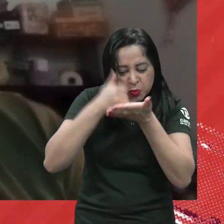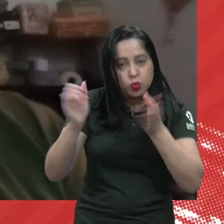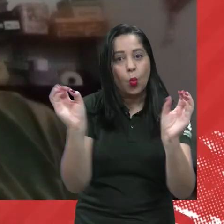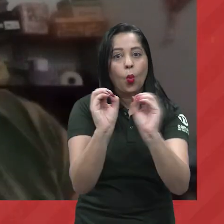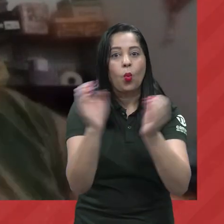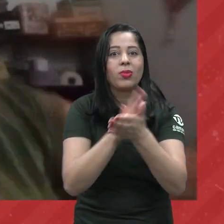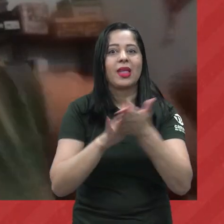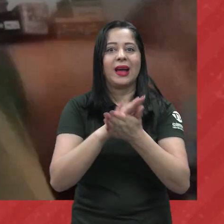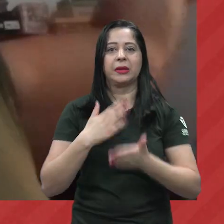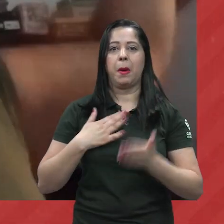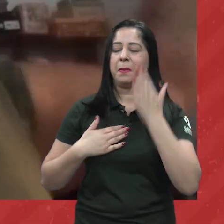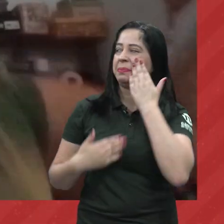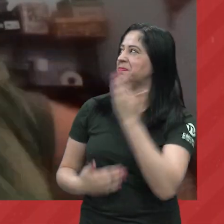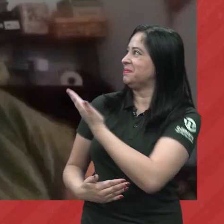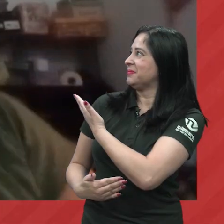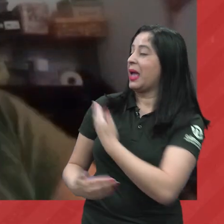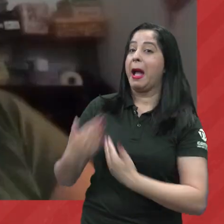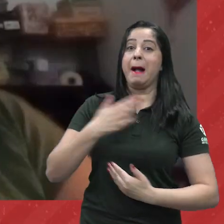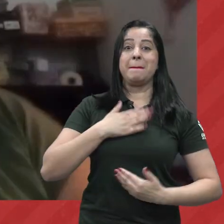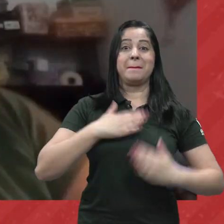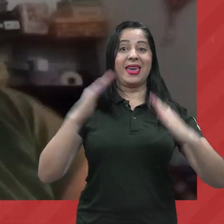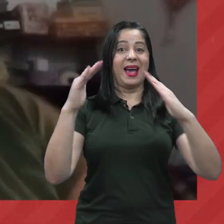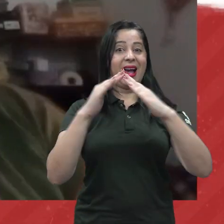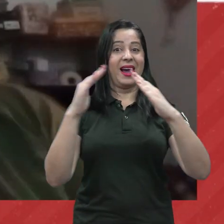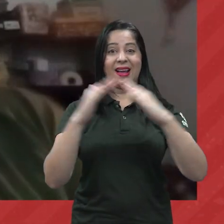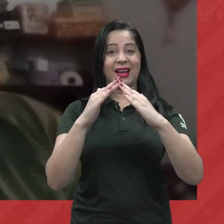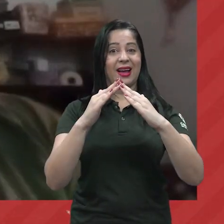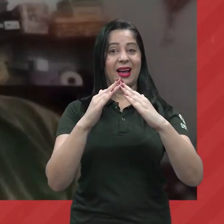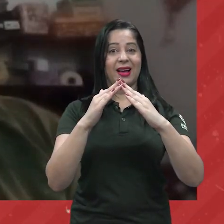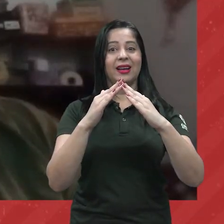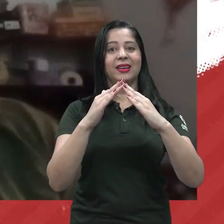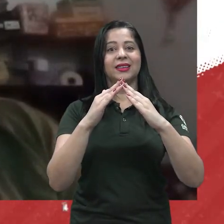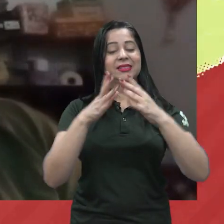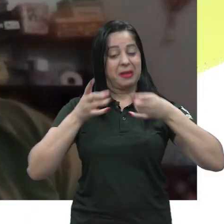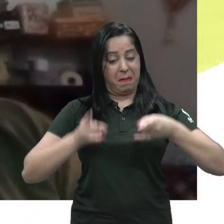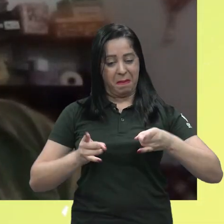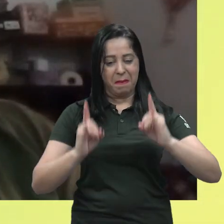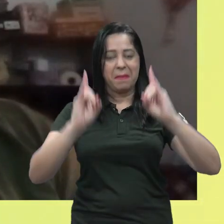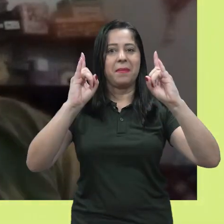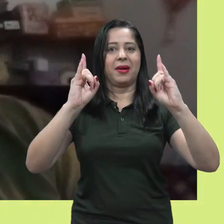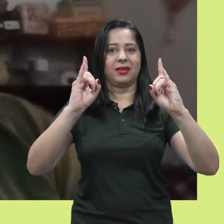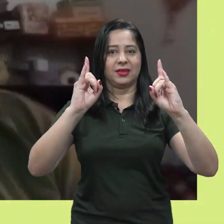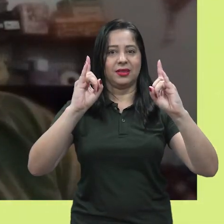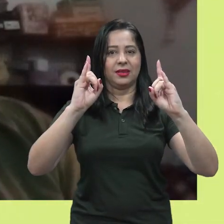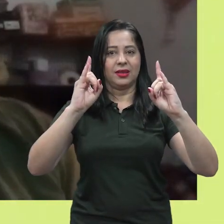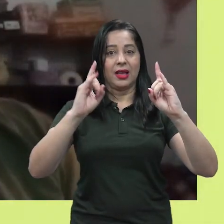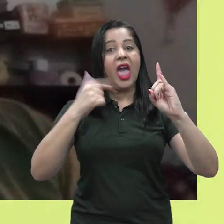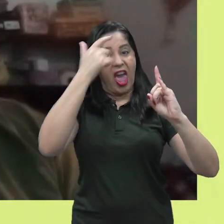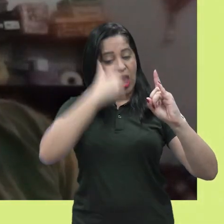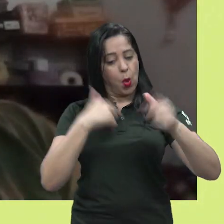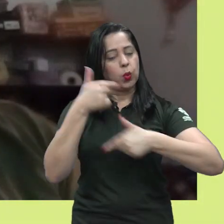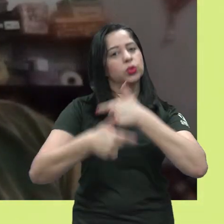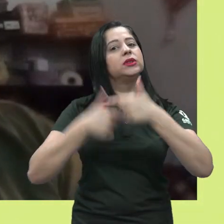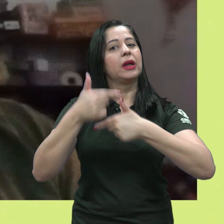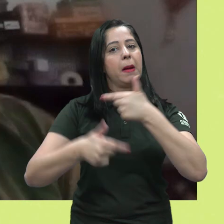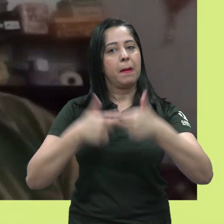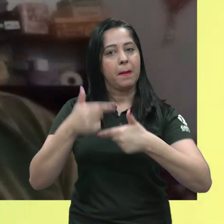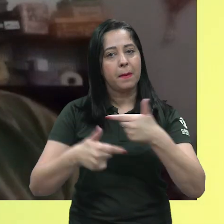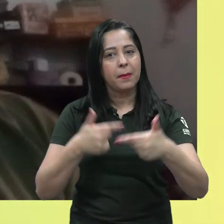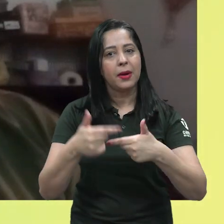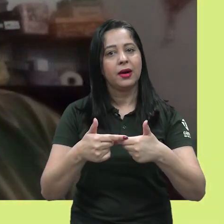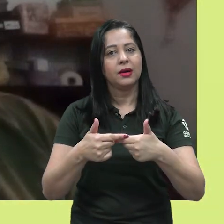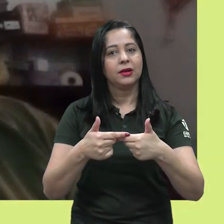trabalhando. Essa é minha casa. Eu moro. Hoje eu tenho meu apartamento. Eu tenho meu